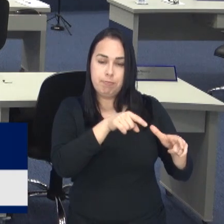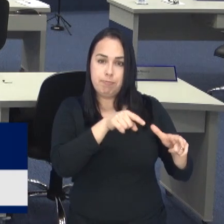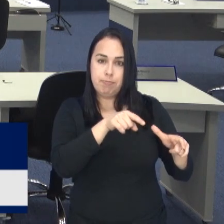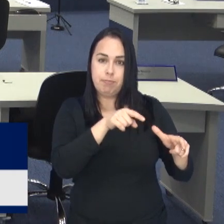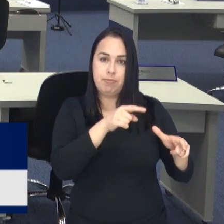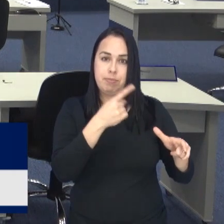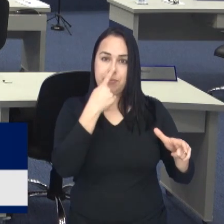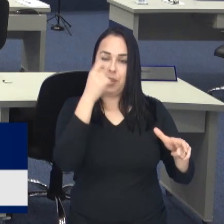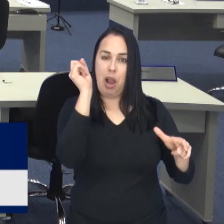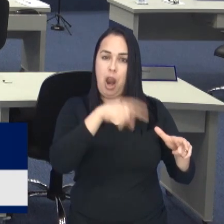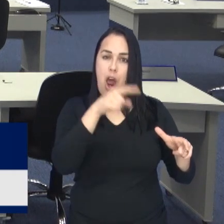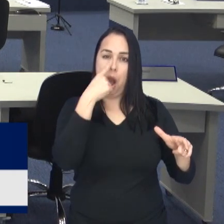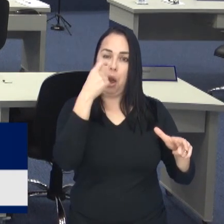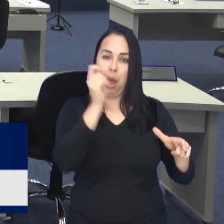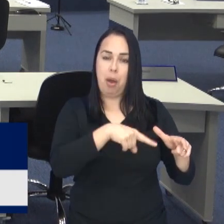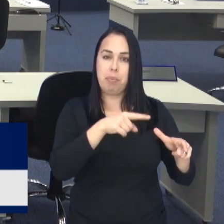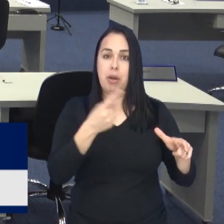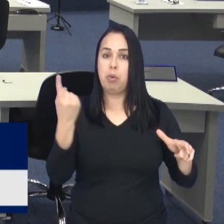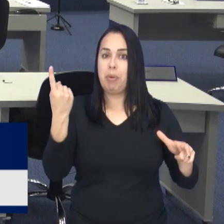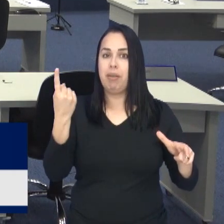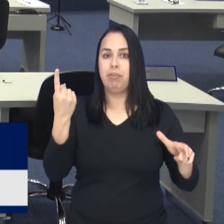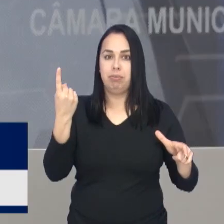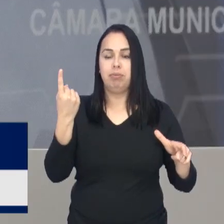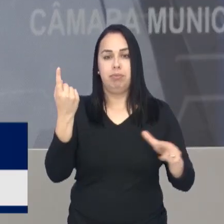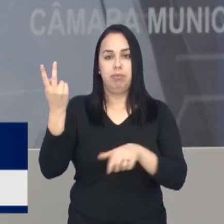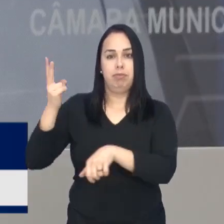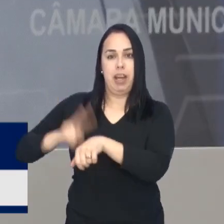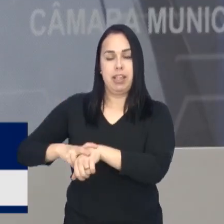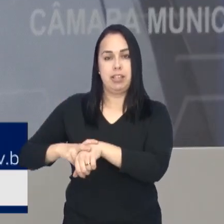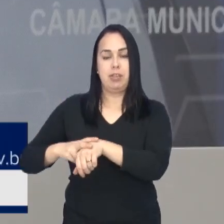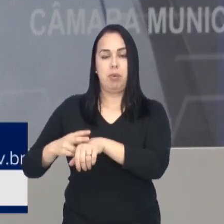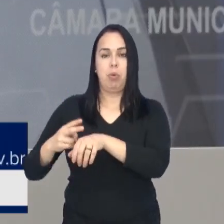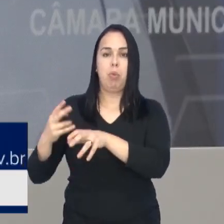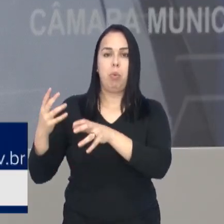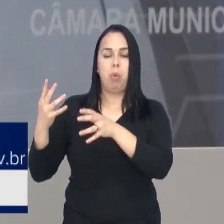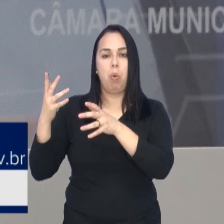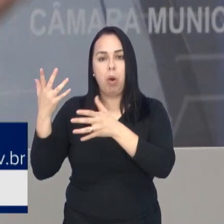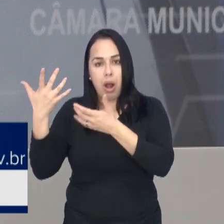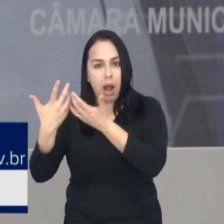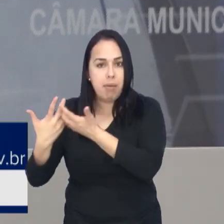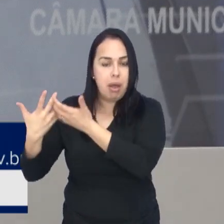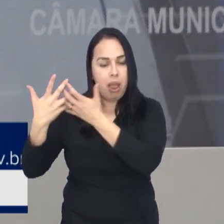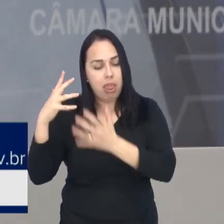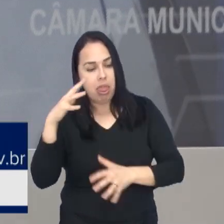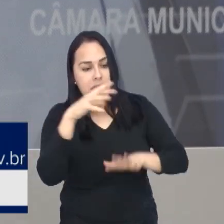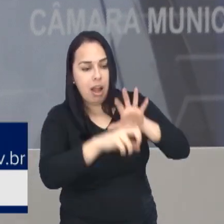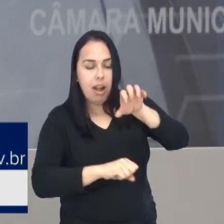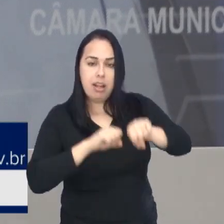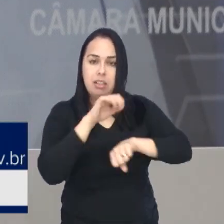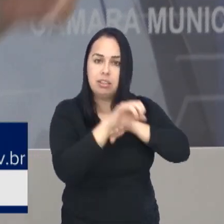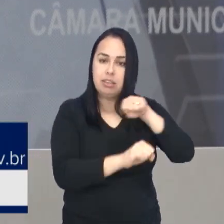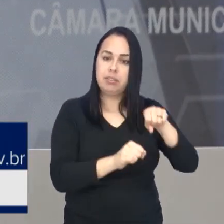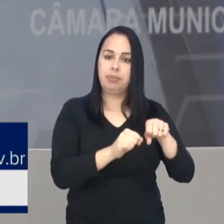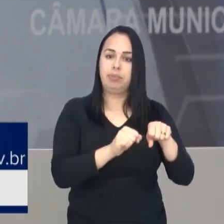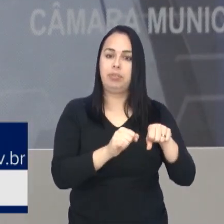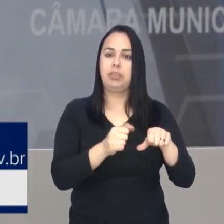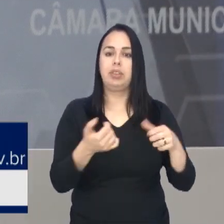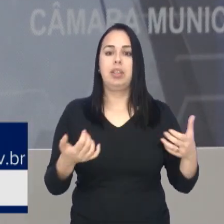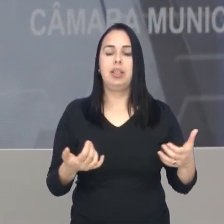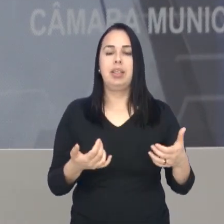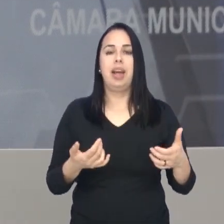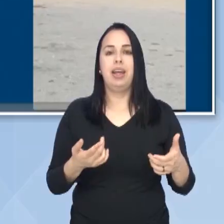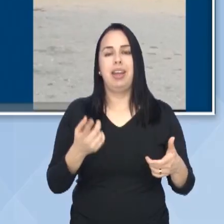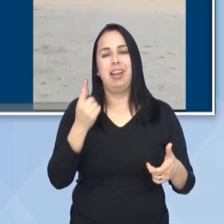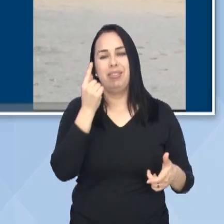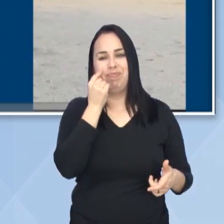que é coletada de uma vez por semana. E depois que saia, quando eles retiram, nós temos a festa dos